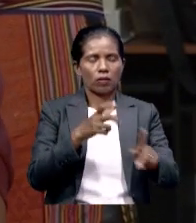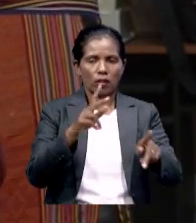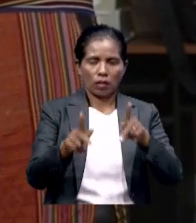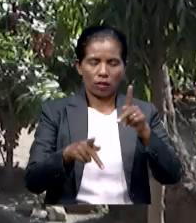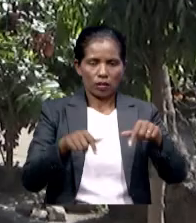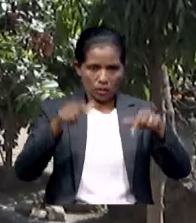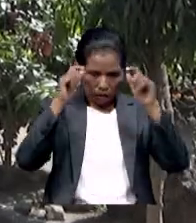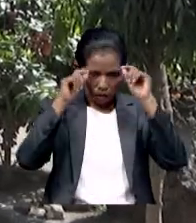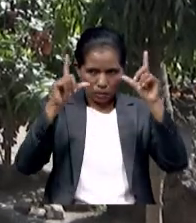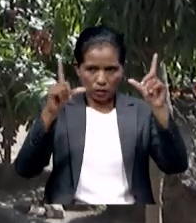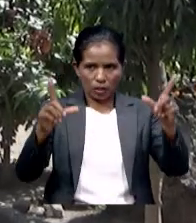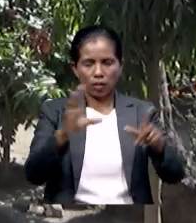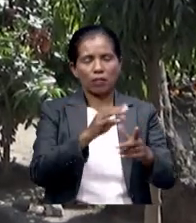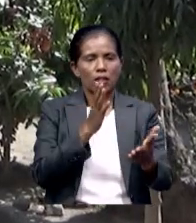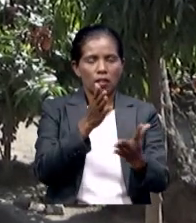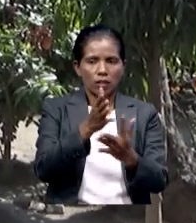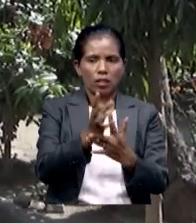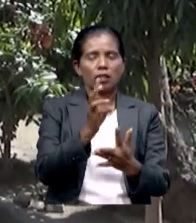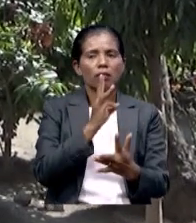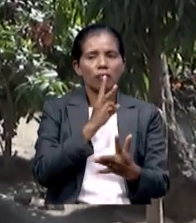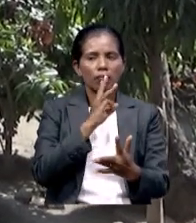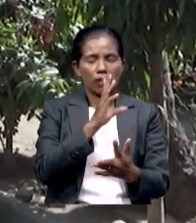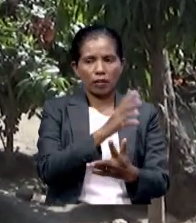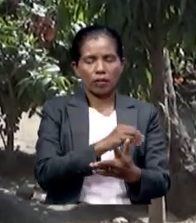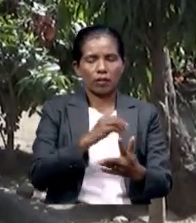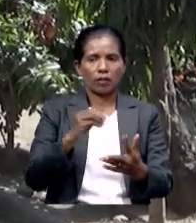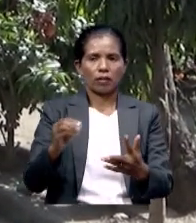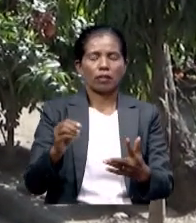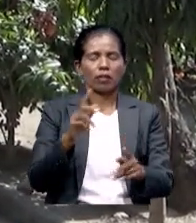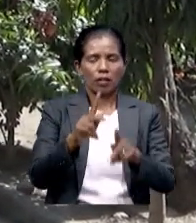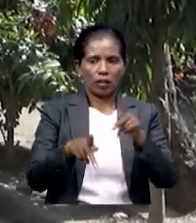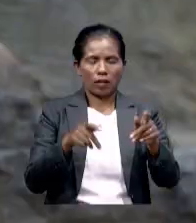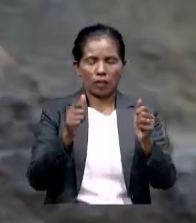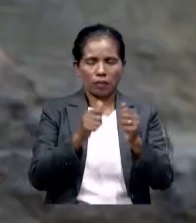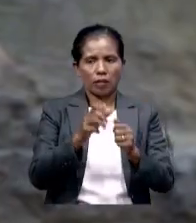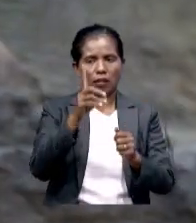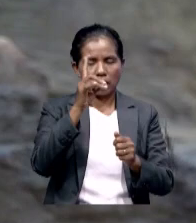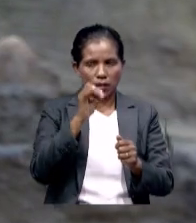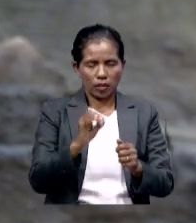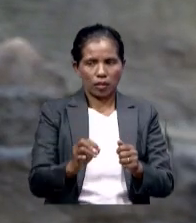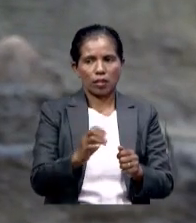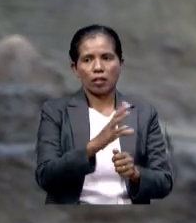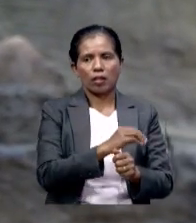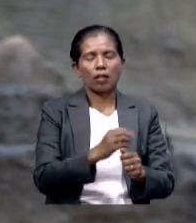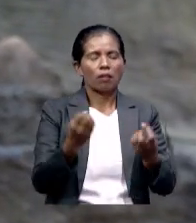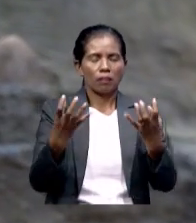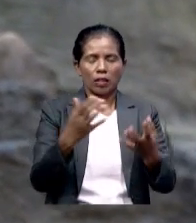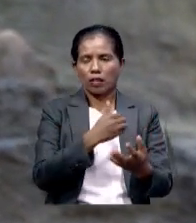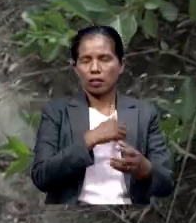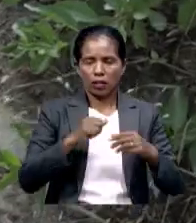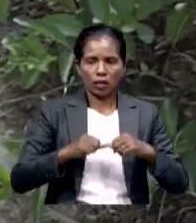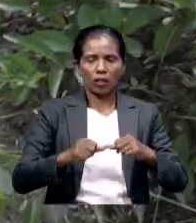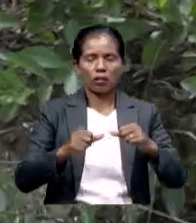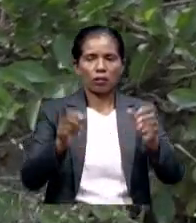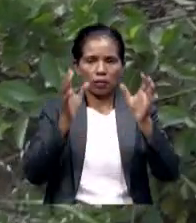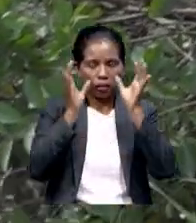ia Timor-Leste mak acesso ona babe mos enquanto população ia capital na São Rasik barak se continua